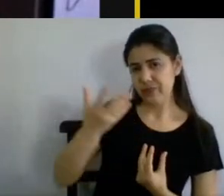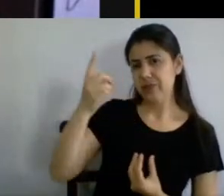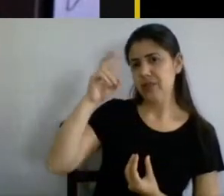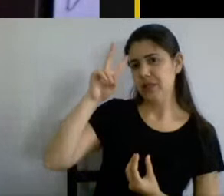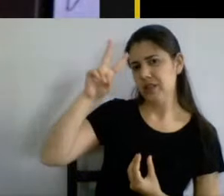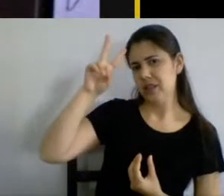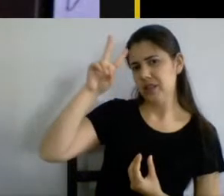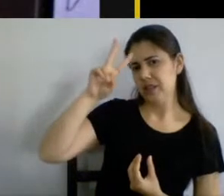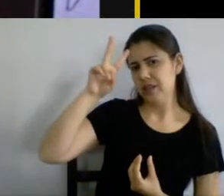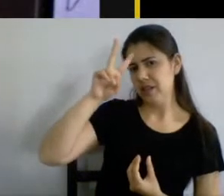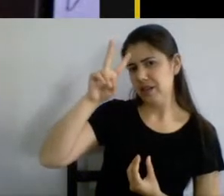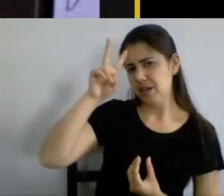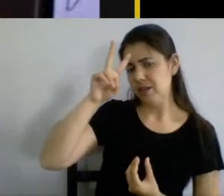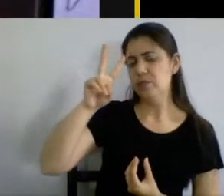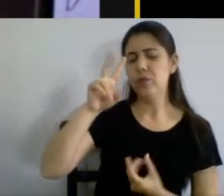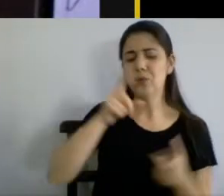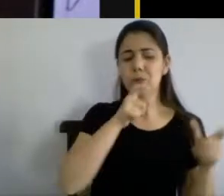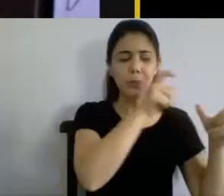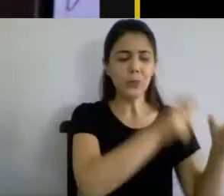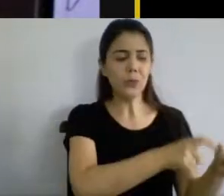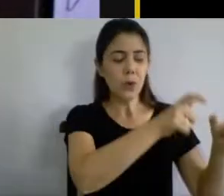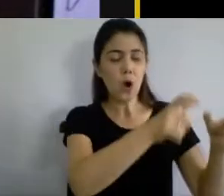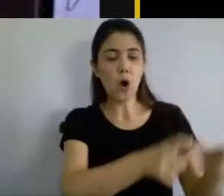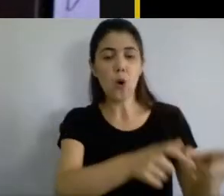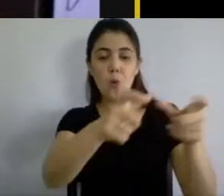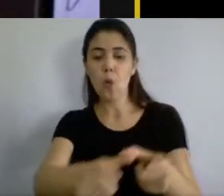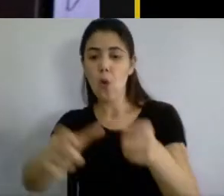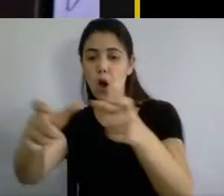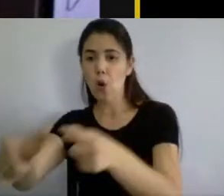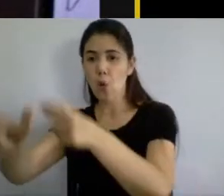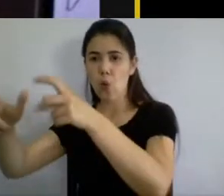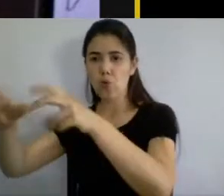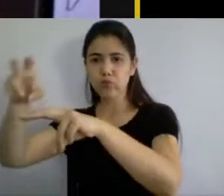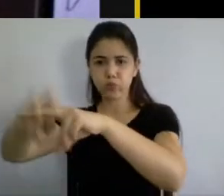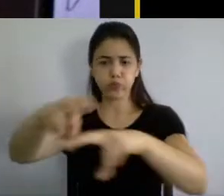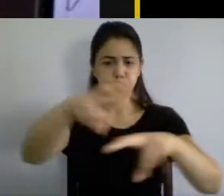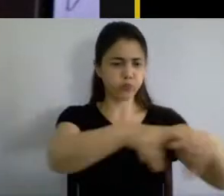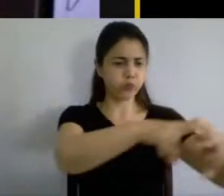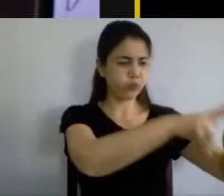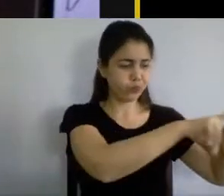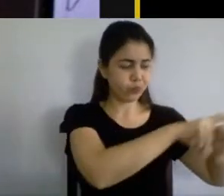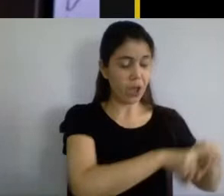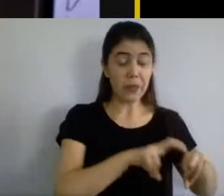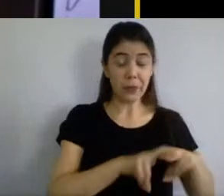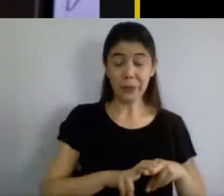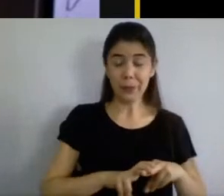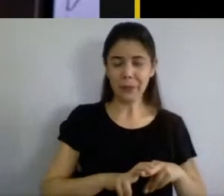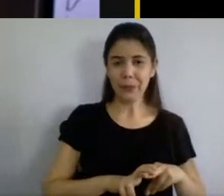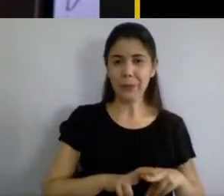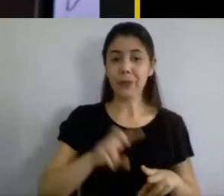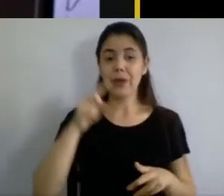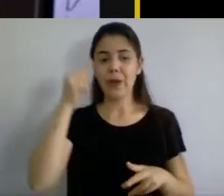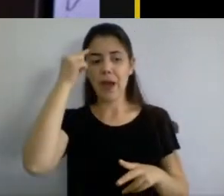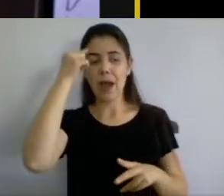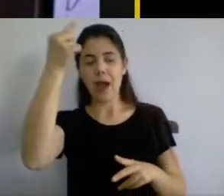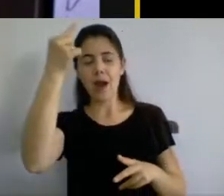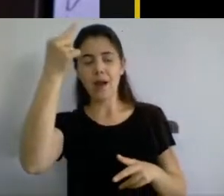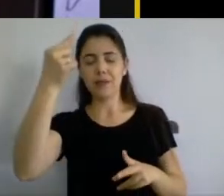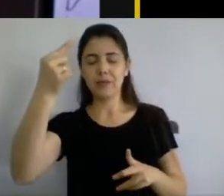lembrando-se dos lugares que todos os convidados tinham ocupado, e instruído por esse